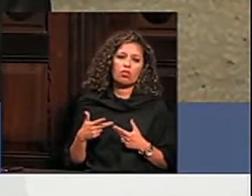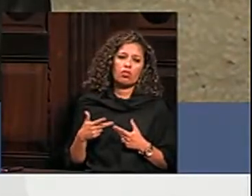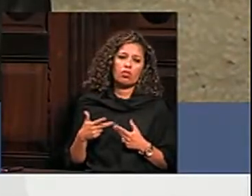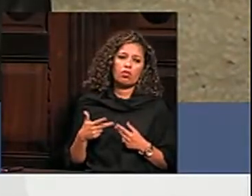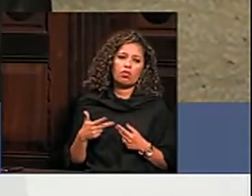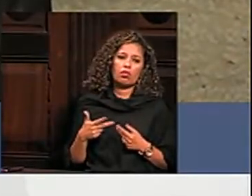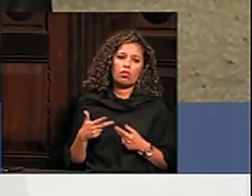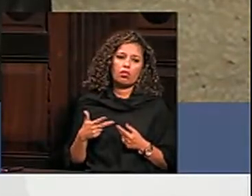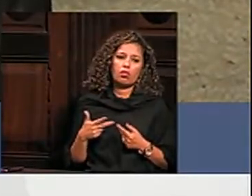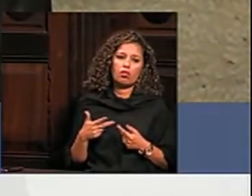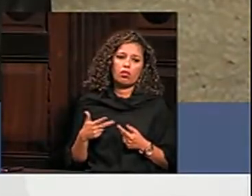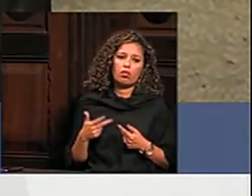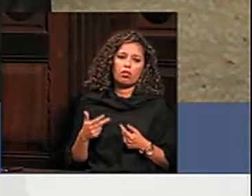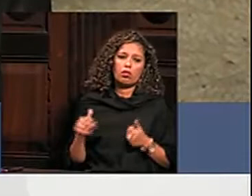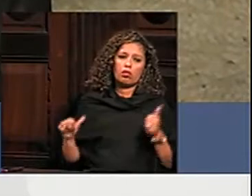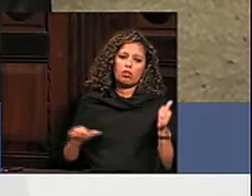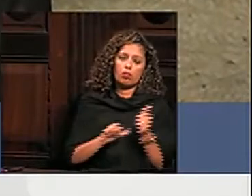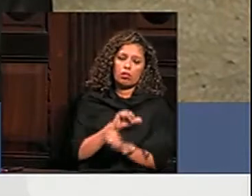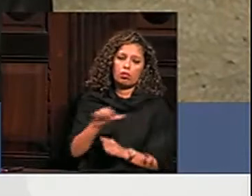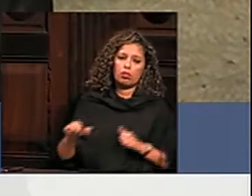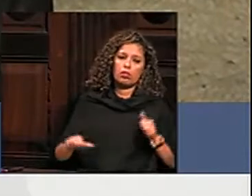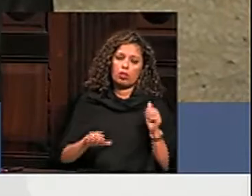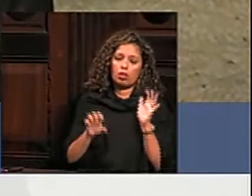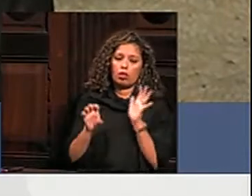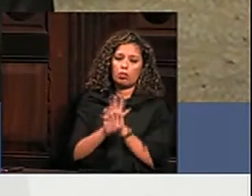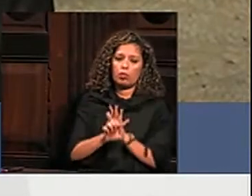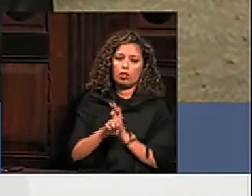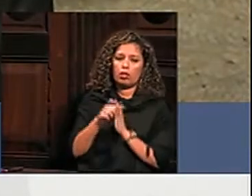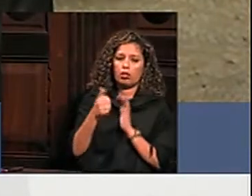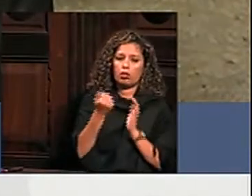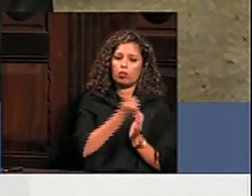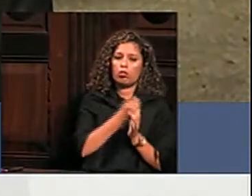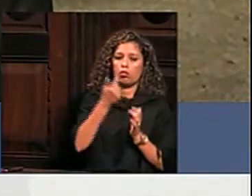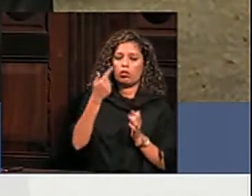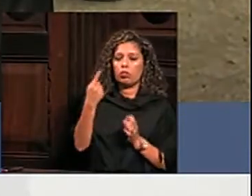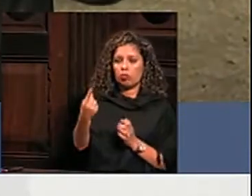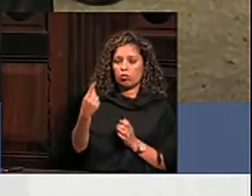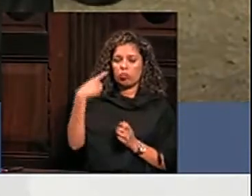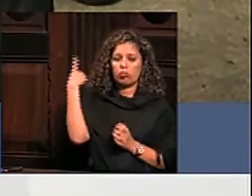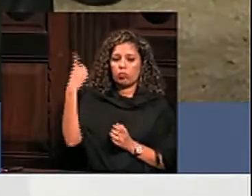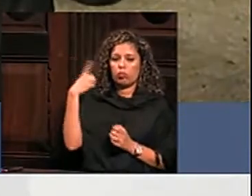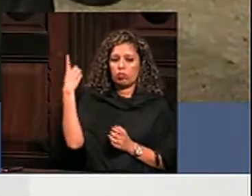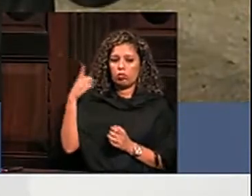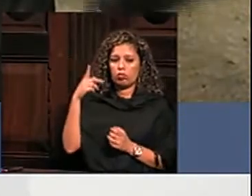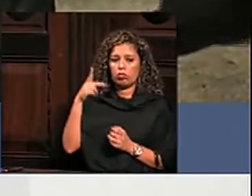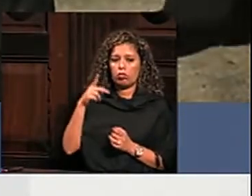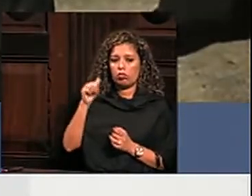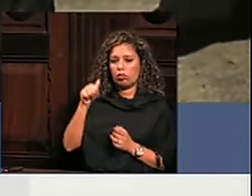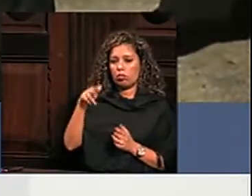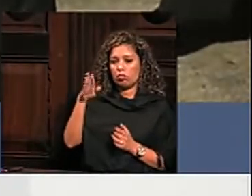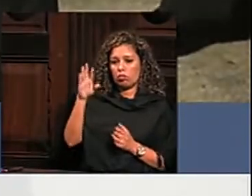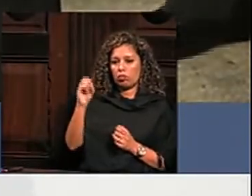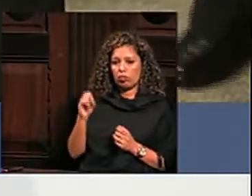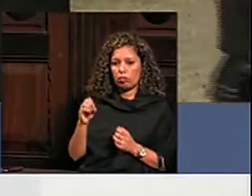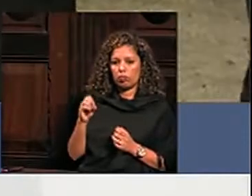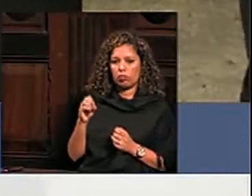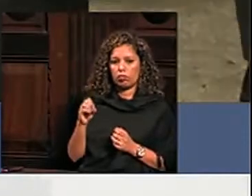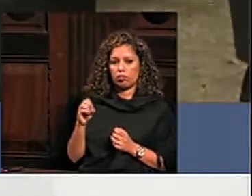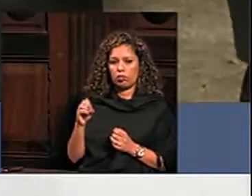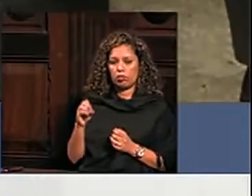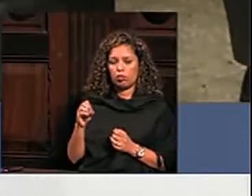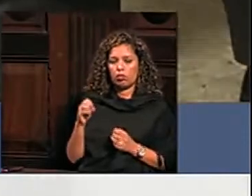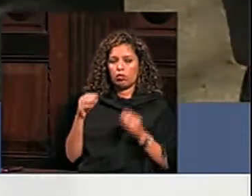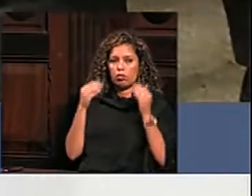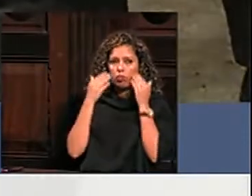acatar a emenda aditiva número 1, do deputado Paulo Ramos, que